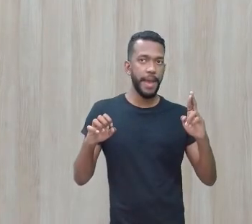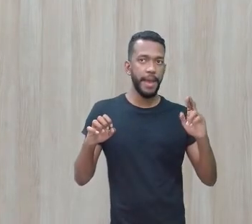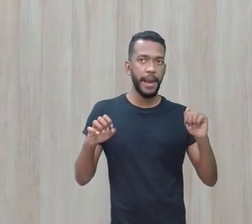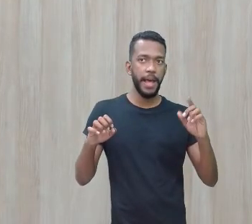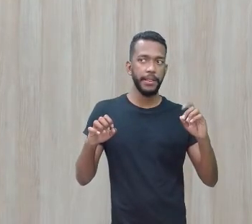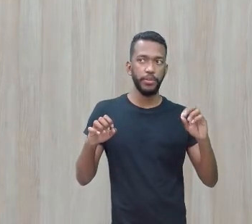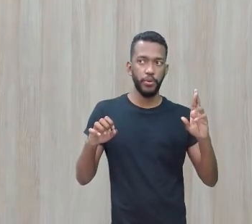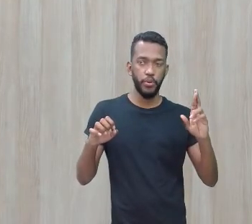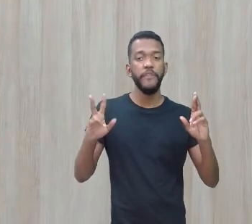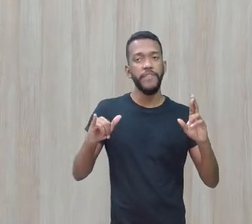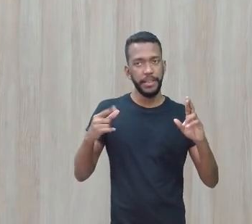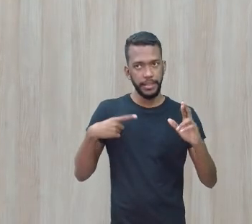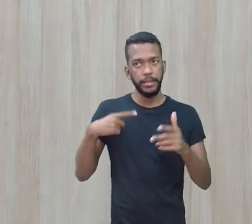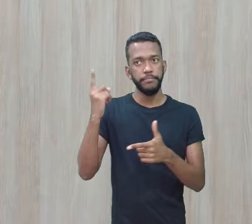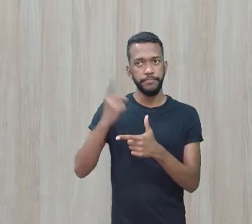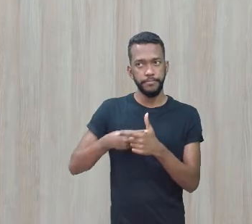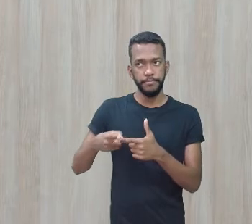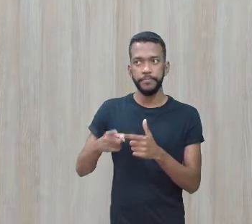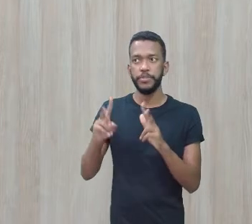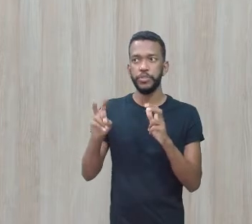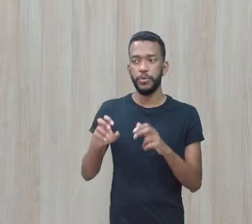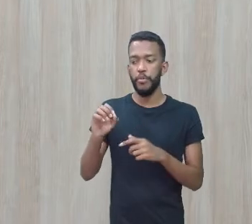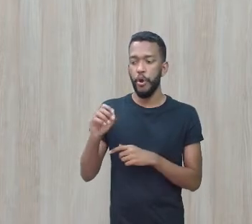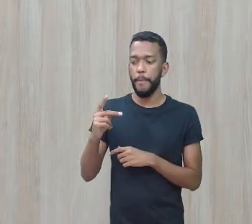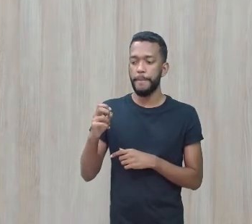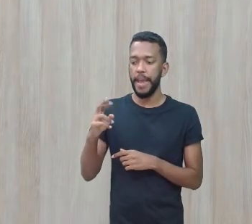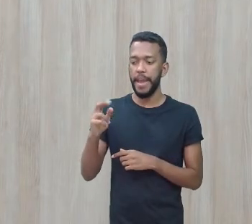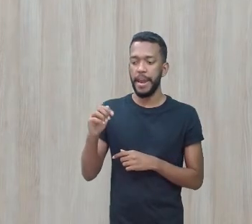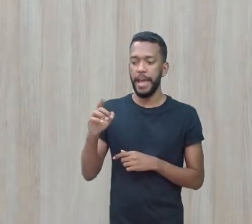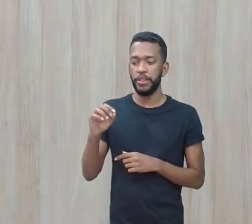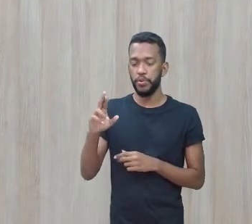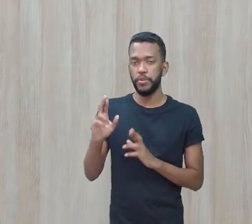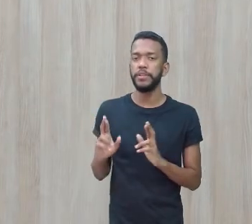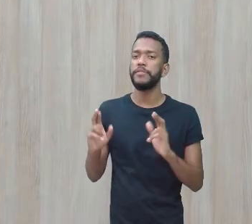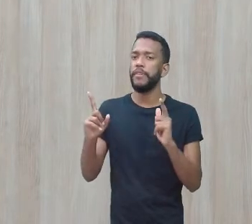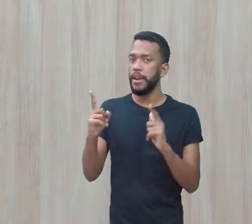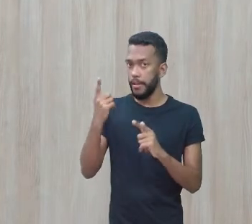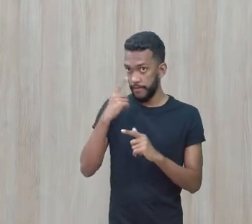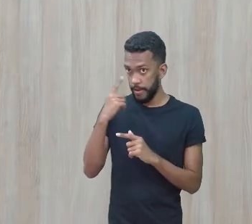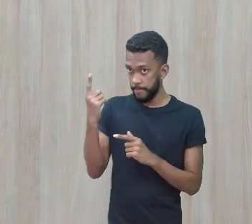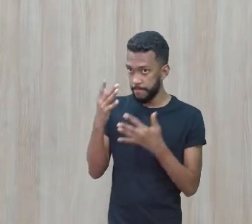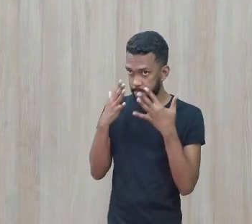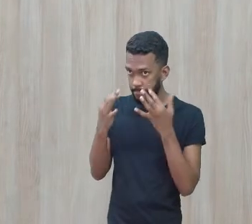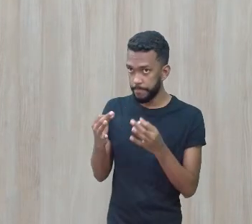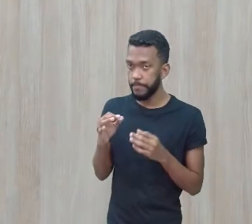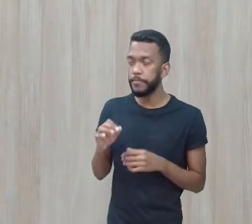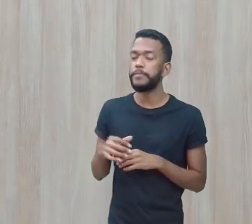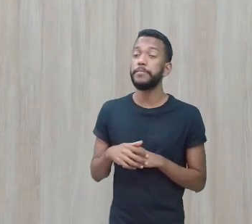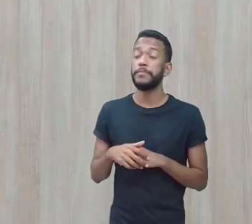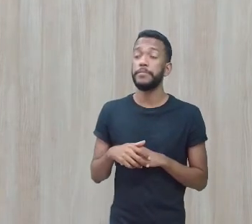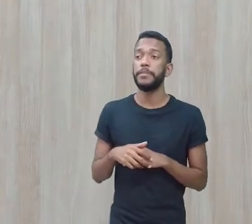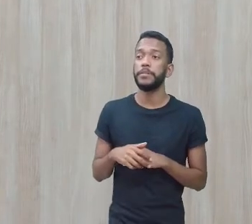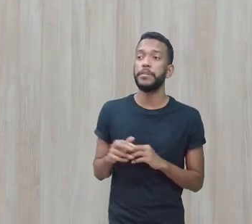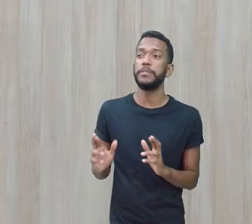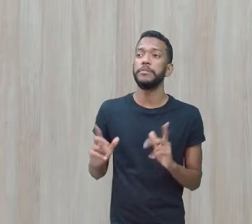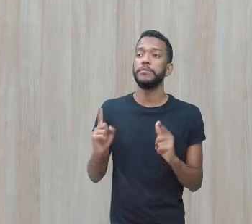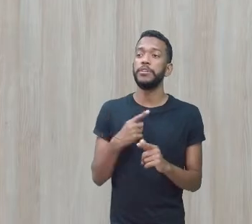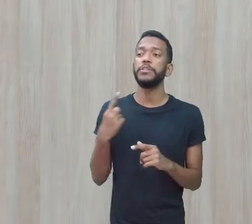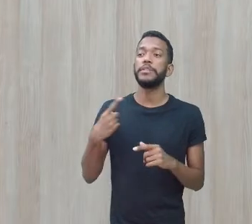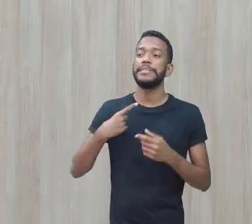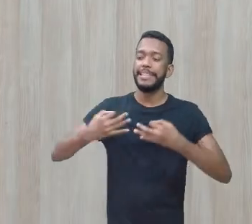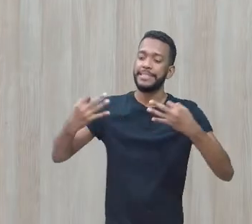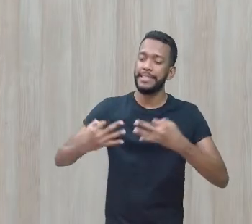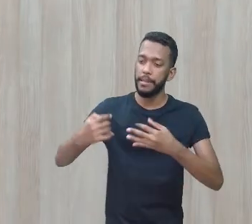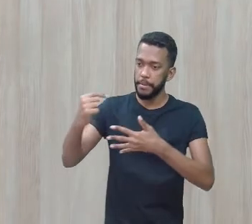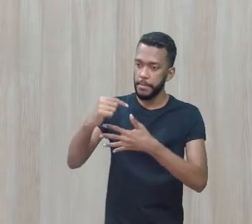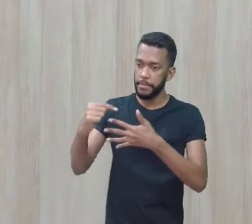operação, a gente vai analisar essa ideia de operador num outro formato aqui, tá? Na divisão, a gente tem exatamente aquela